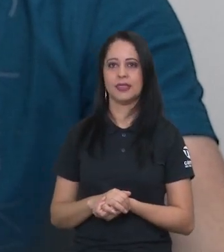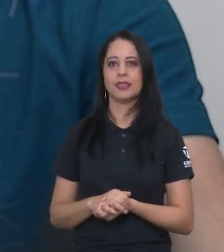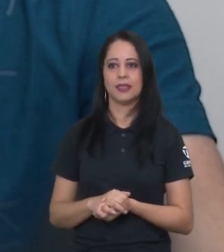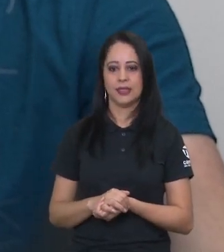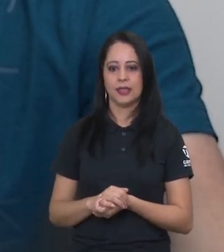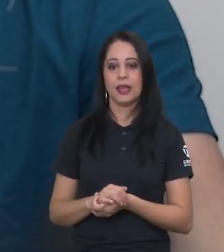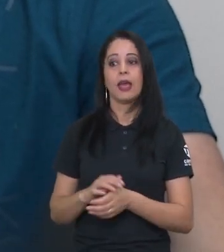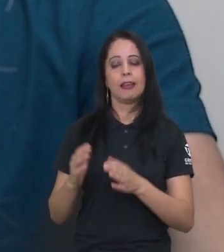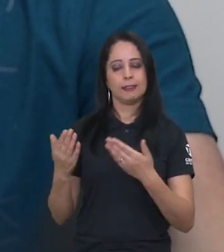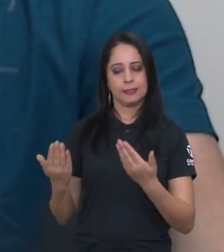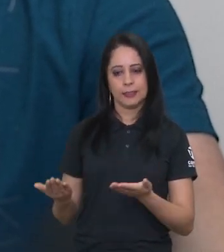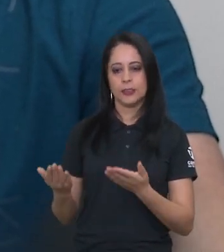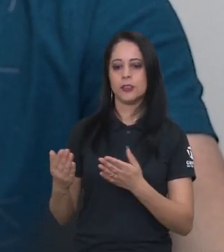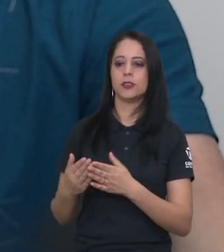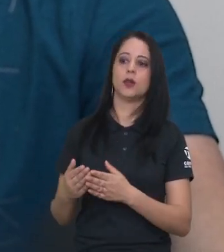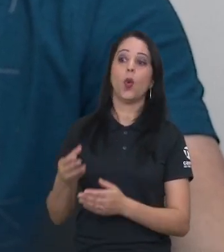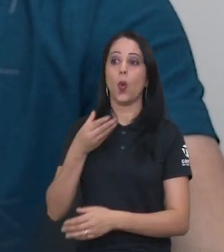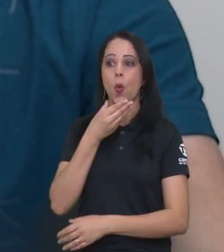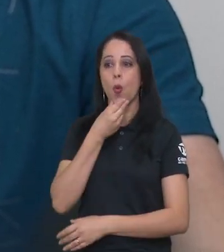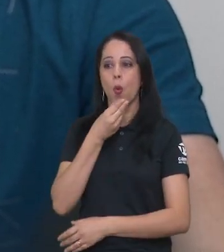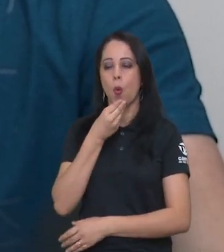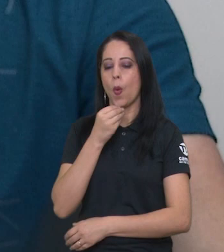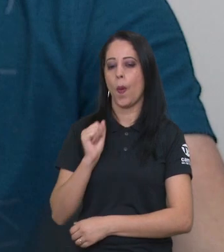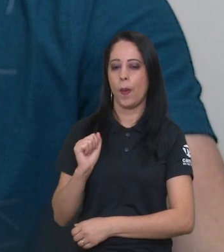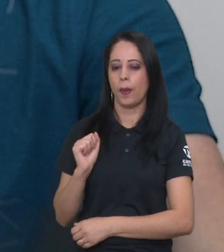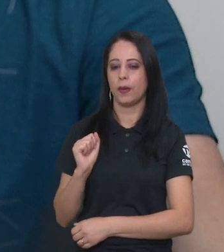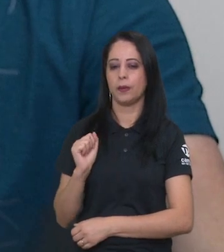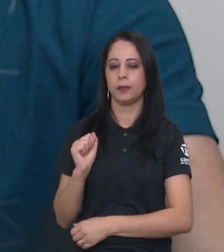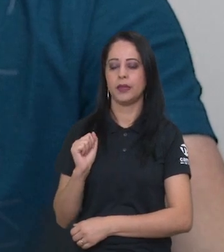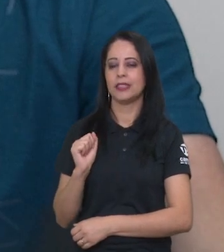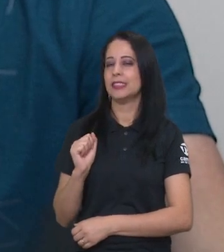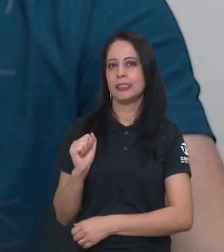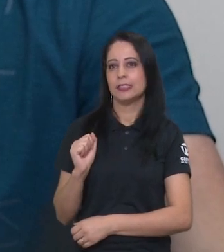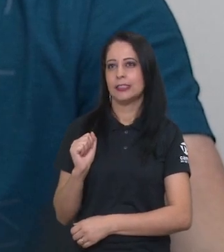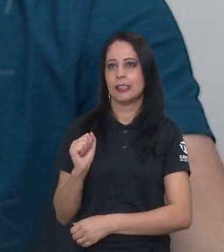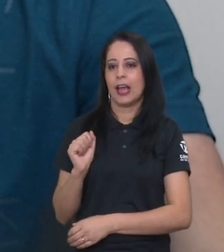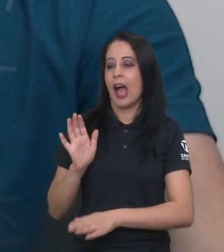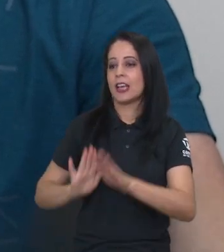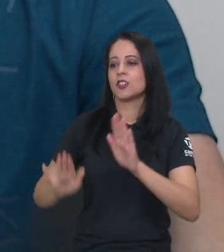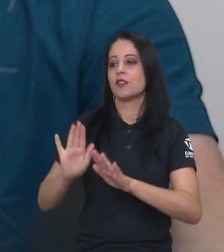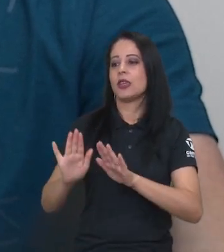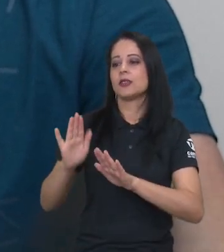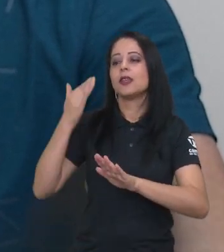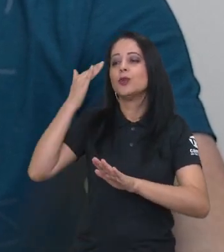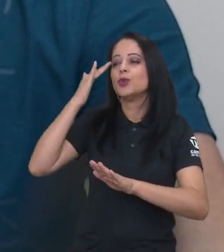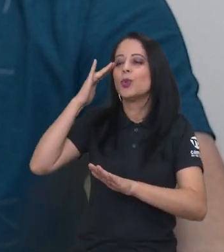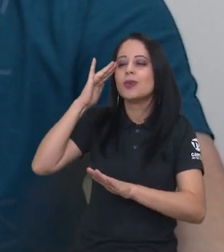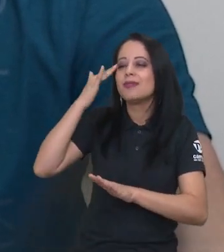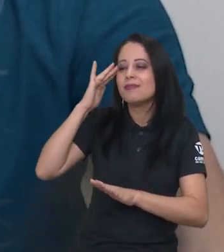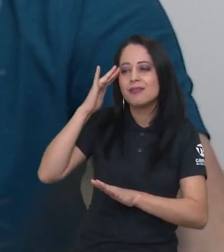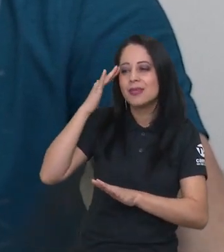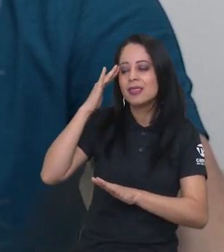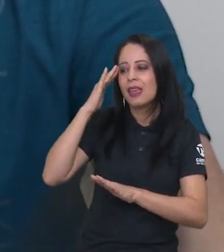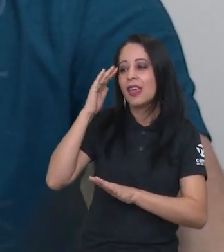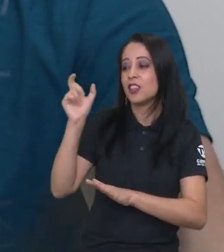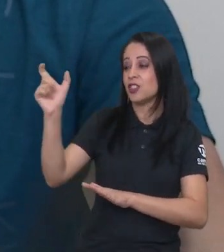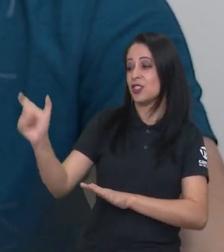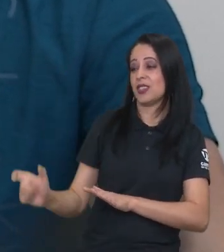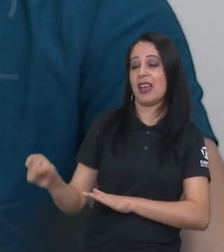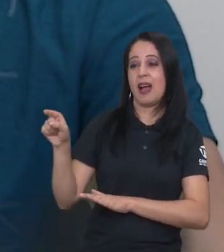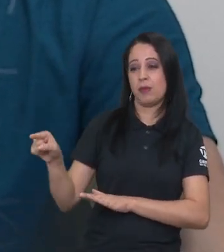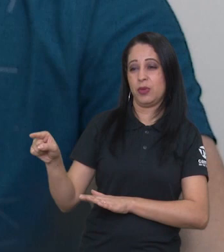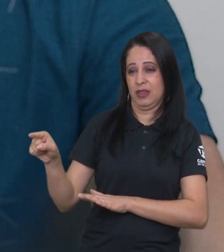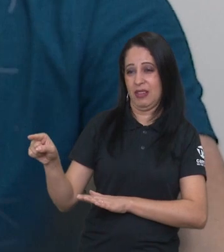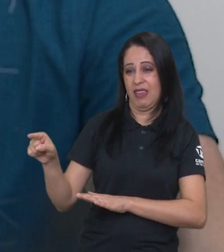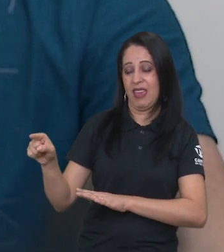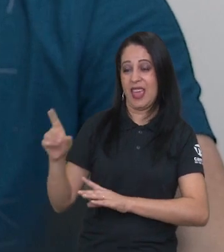oportuna, porque o homem, às vezes ele não consegue entender a carga hormonal que a mulher carrega,